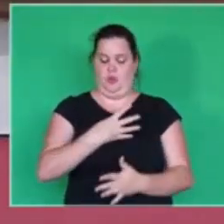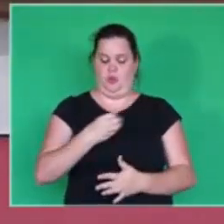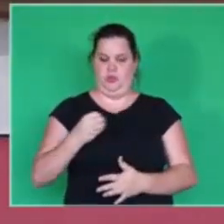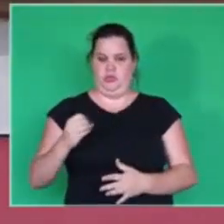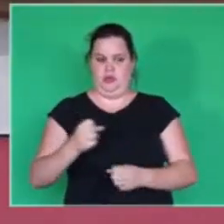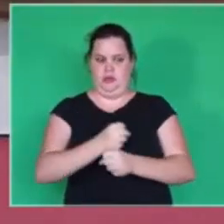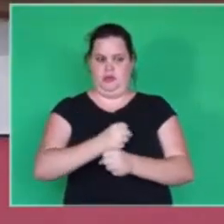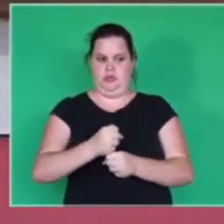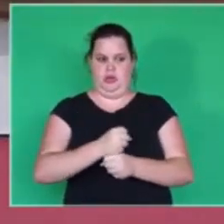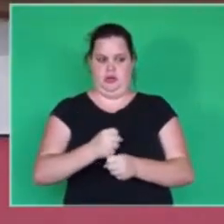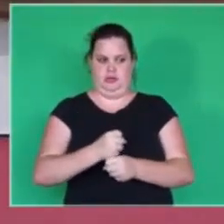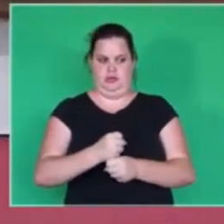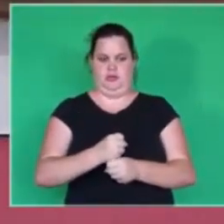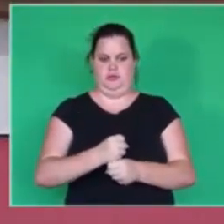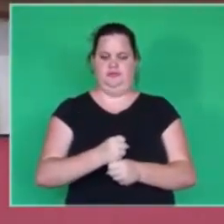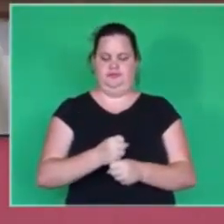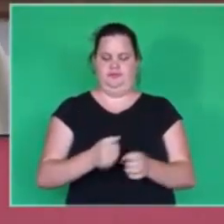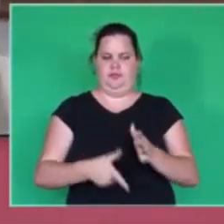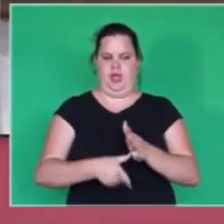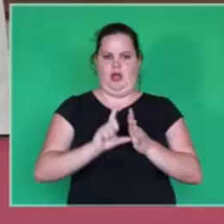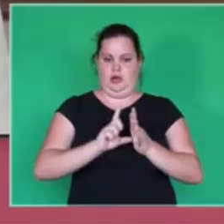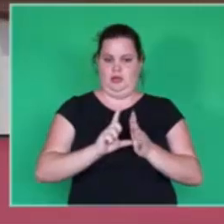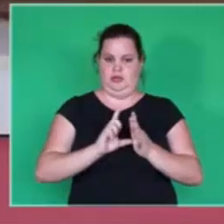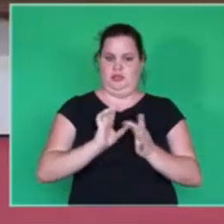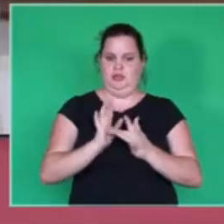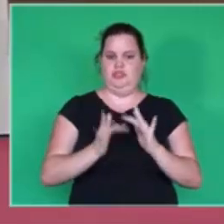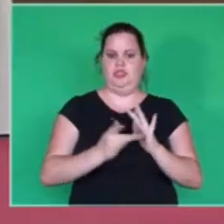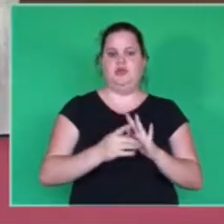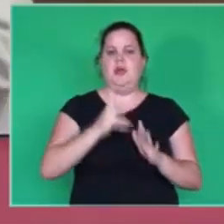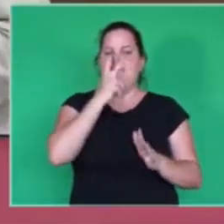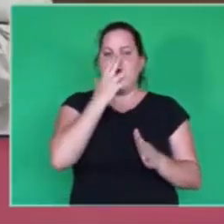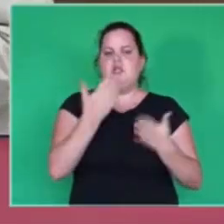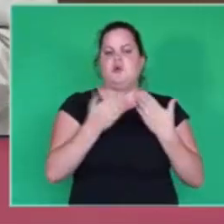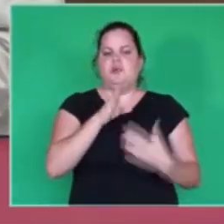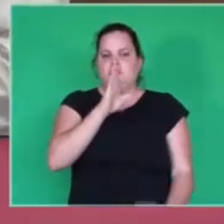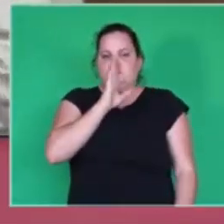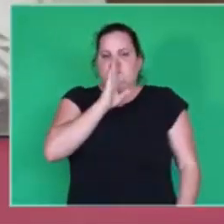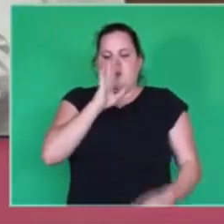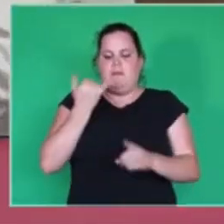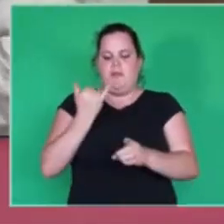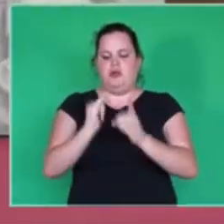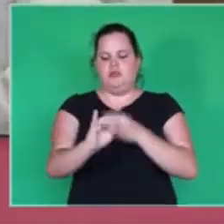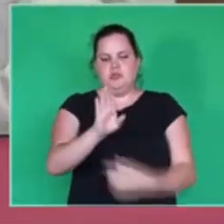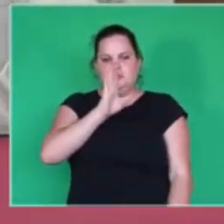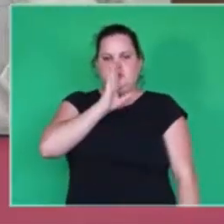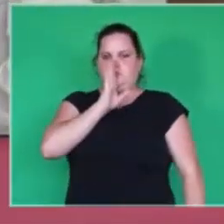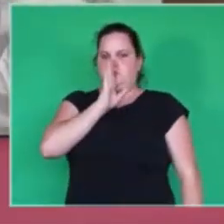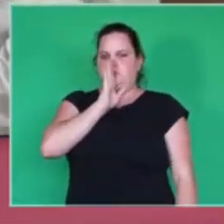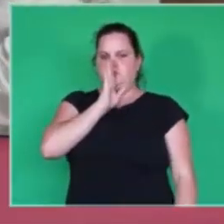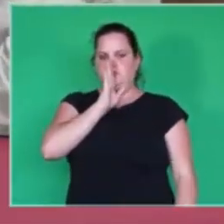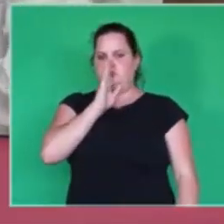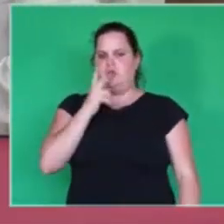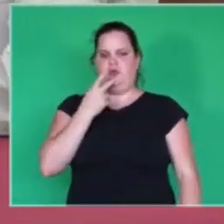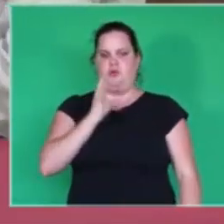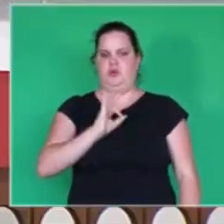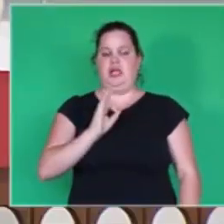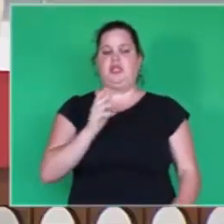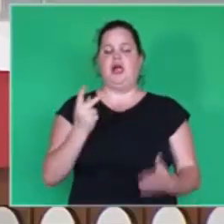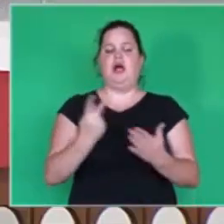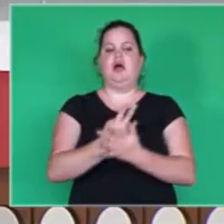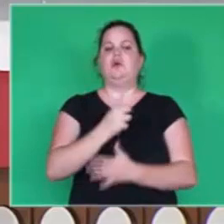foi o período chamado do silêncio dos profetas, quem entrou? Entraram